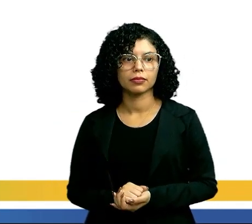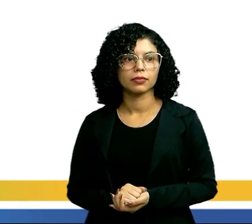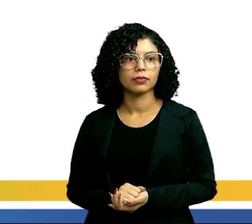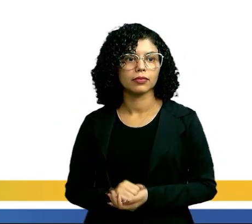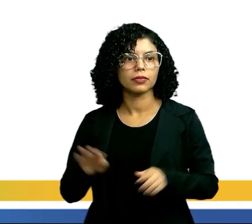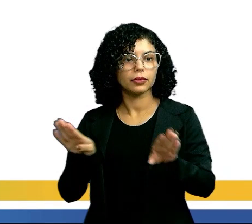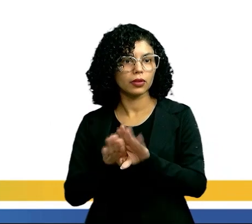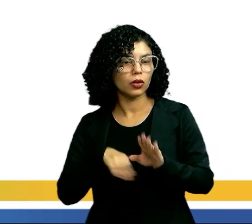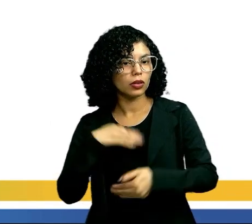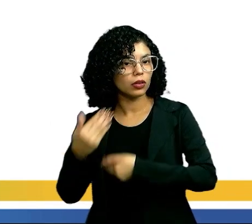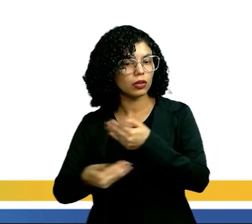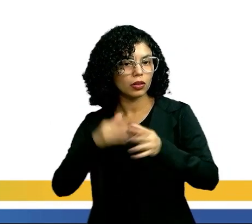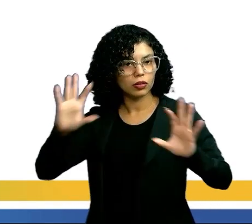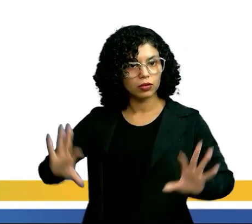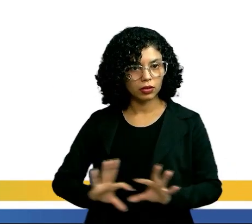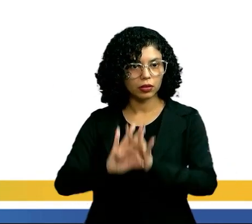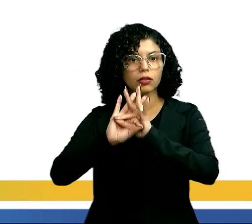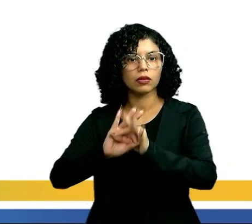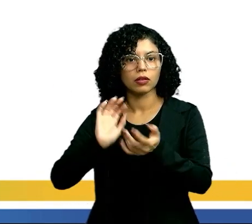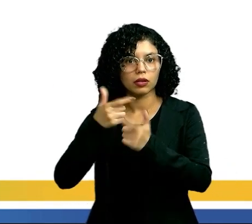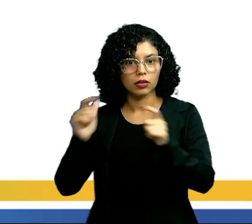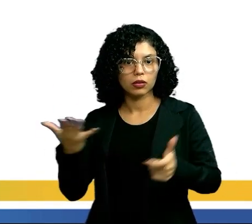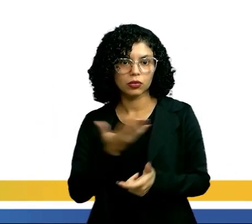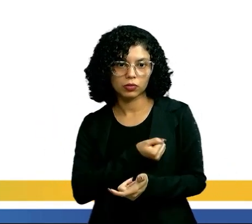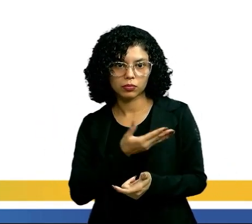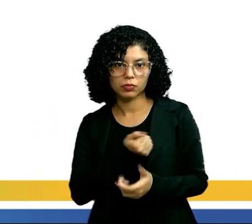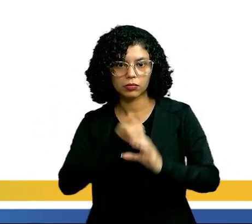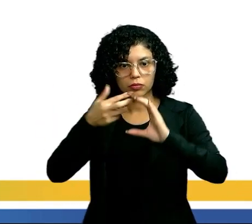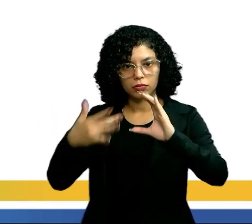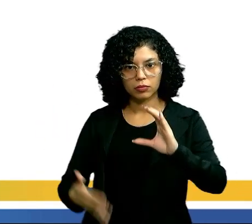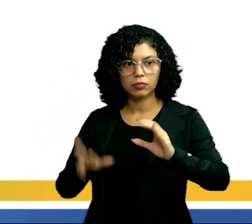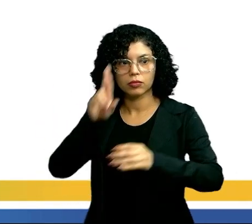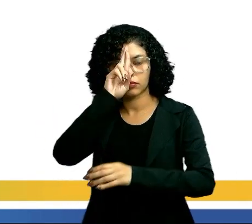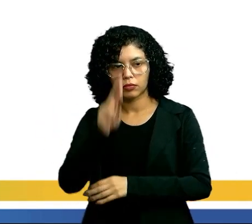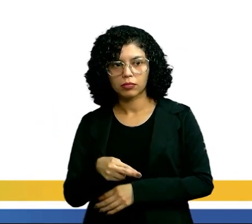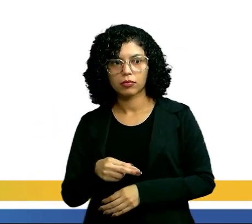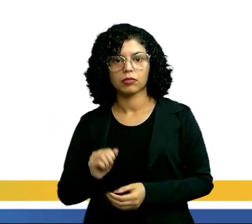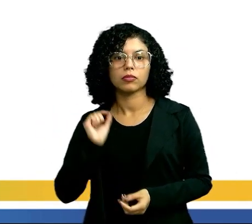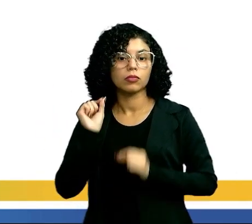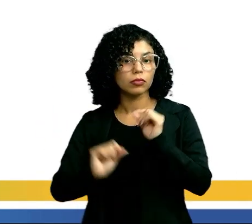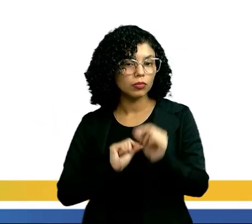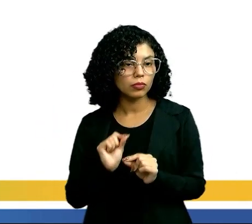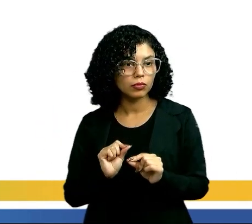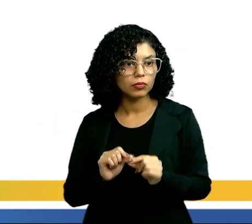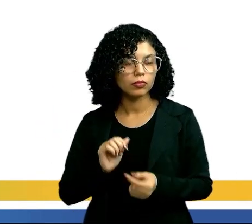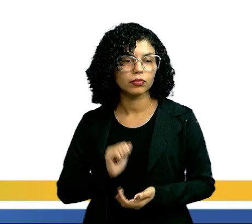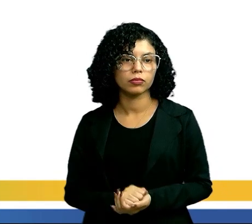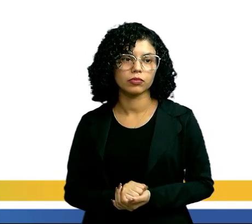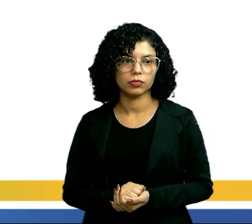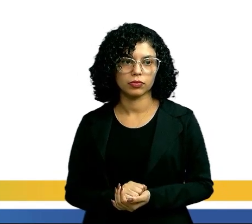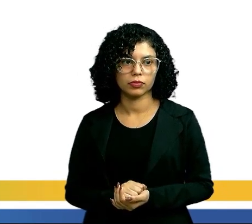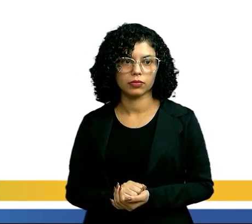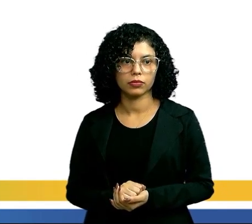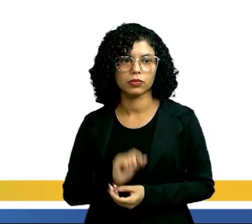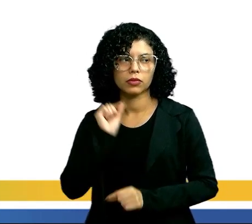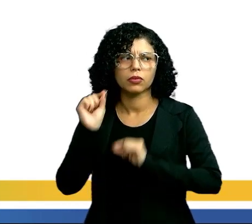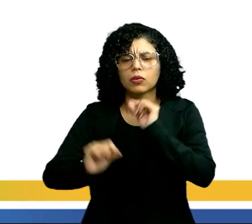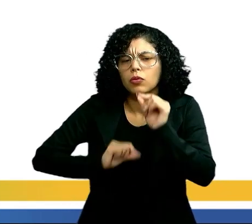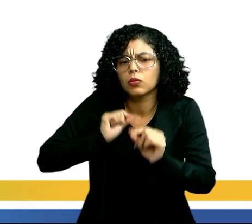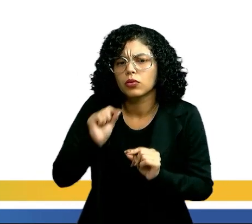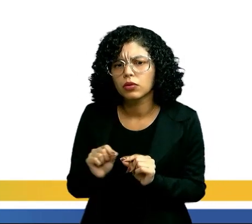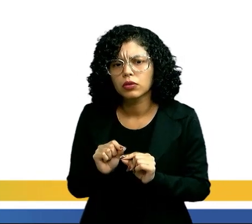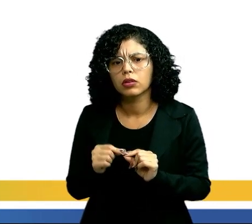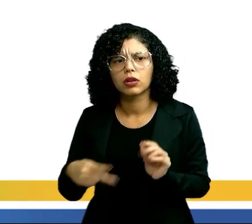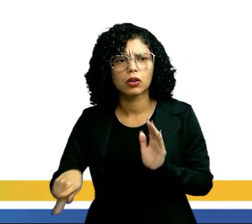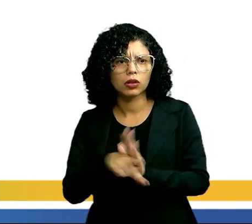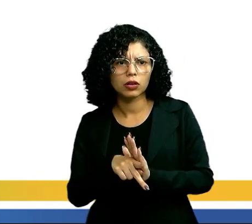Esse tipo de desenvolvimento está relacionado a um maior número de espécies em razão de quê, pessoal? O que que a